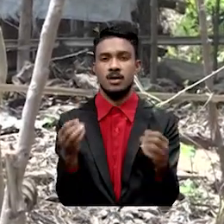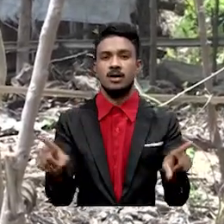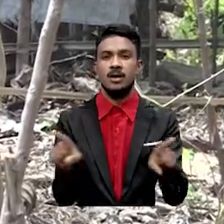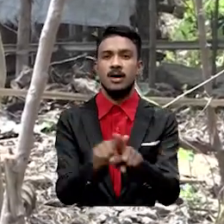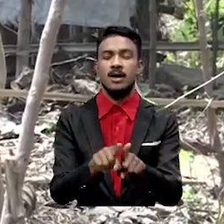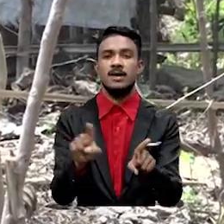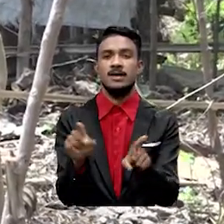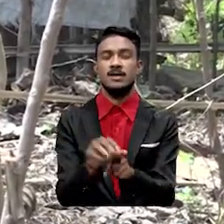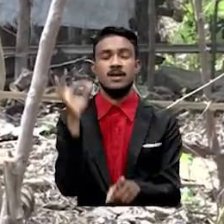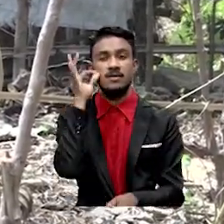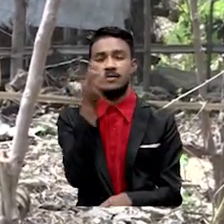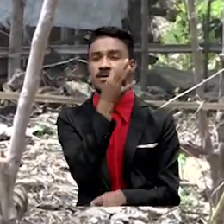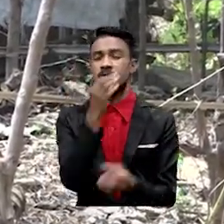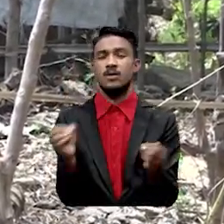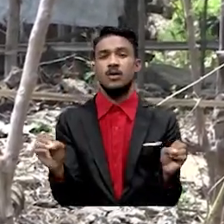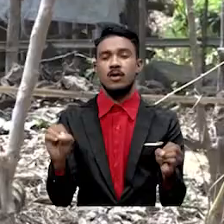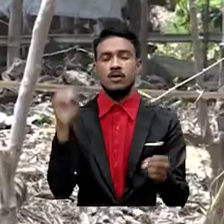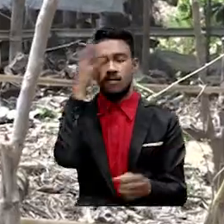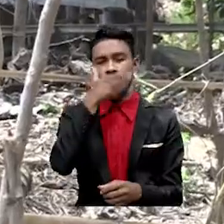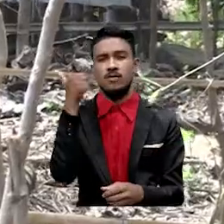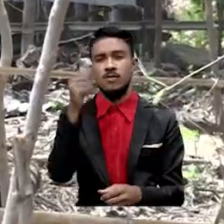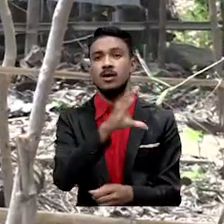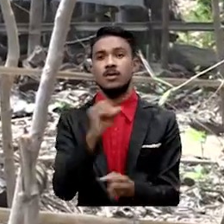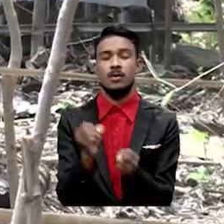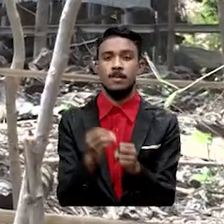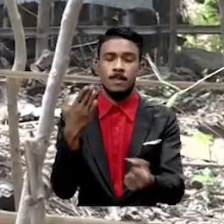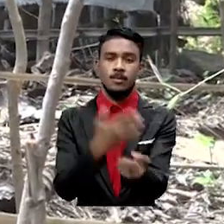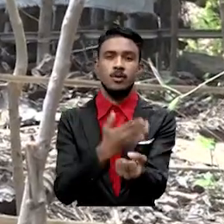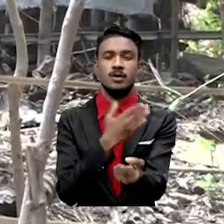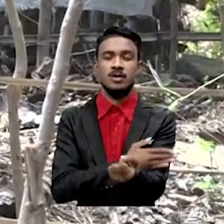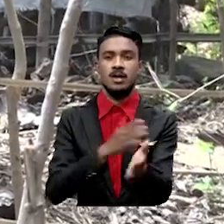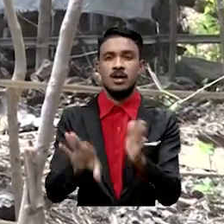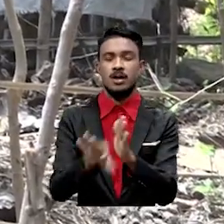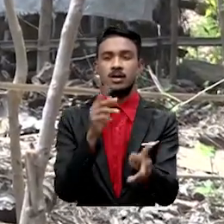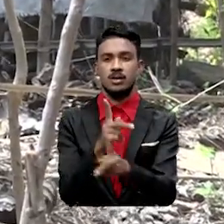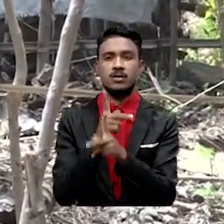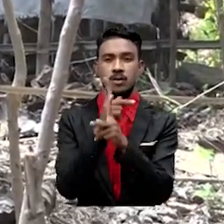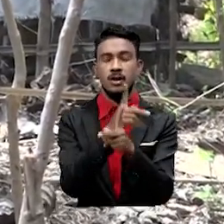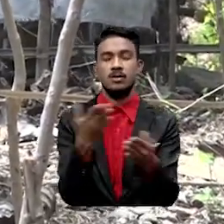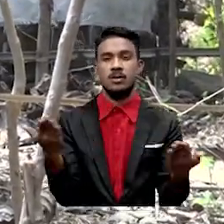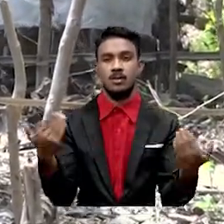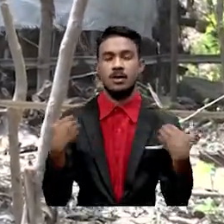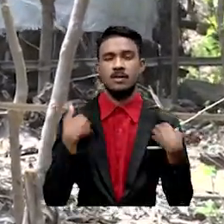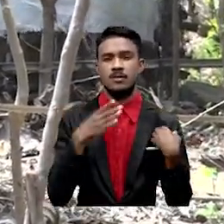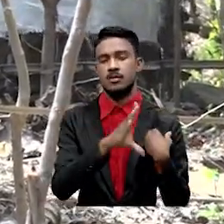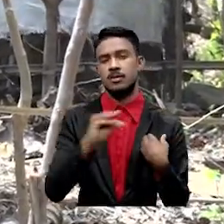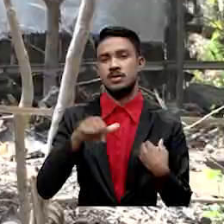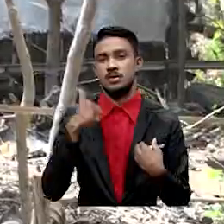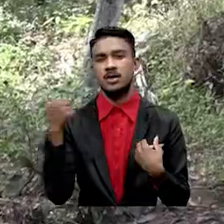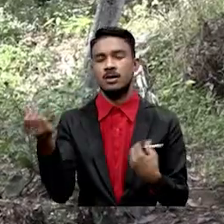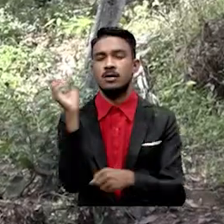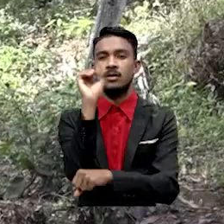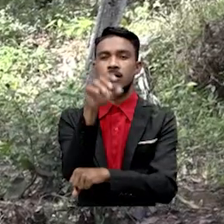lebe balung ho funan furak no buras tebes tambahetan proteção no atenção mebe balung mos namlaik